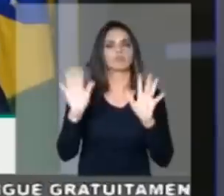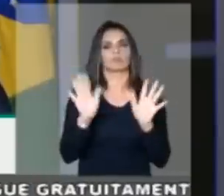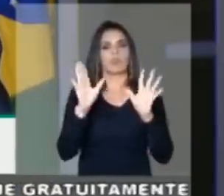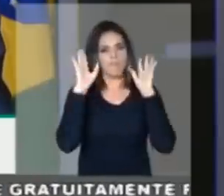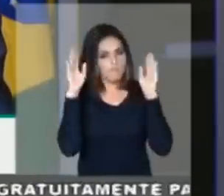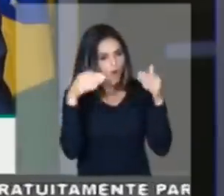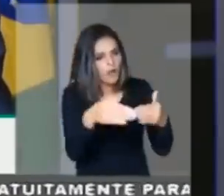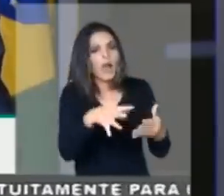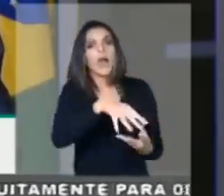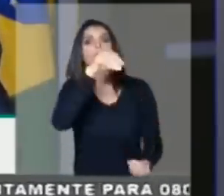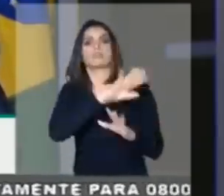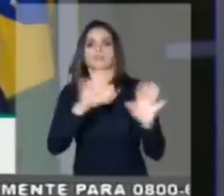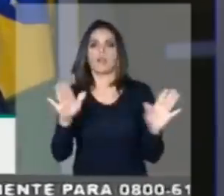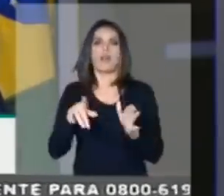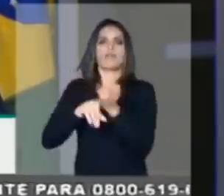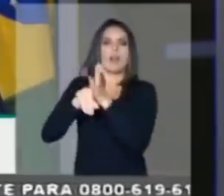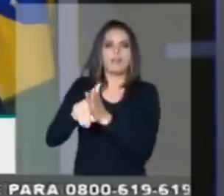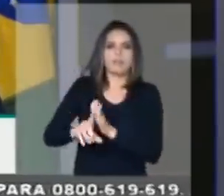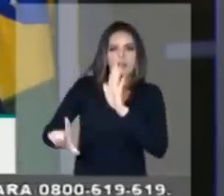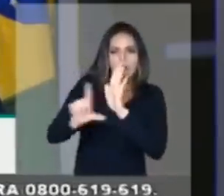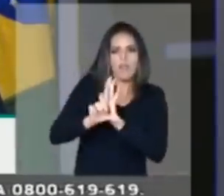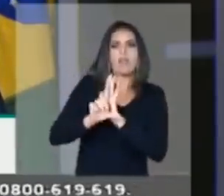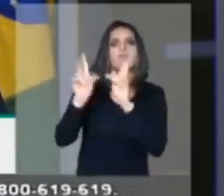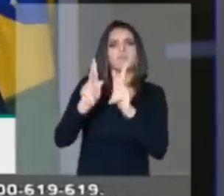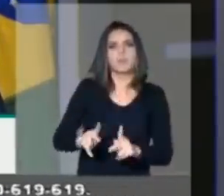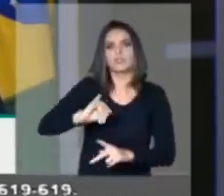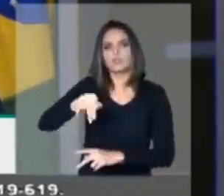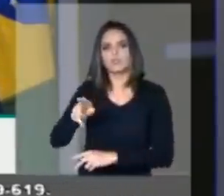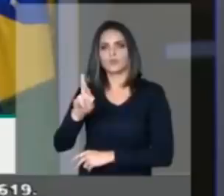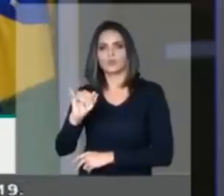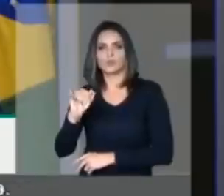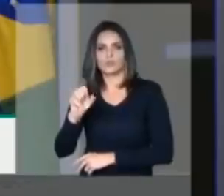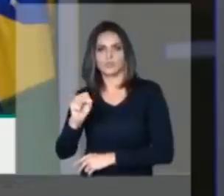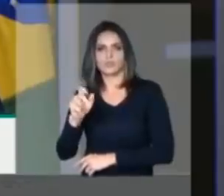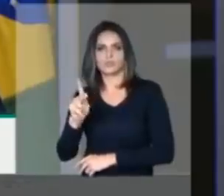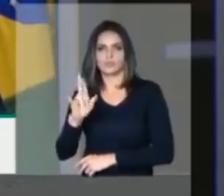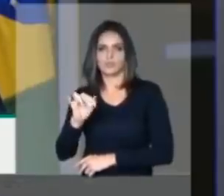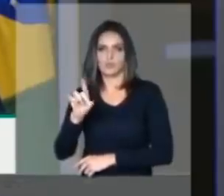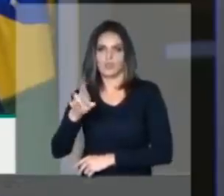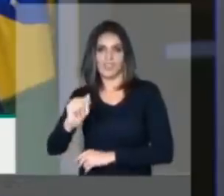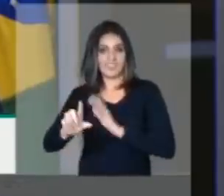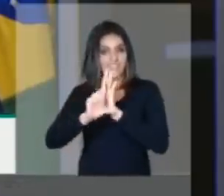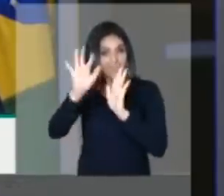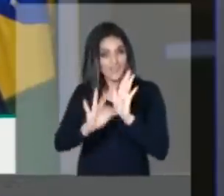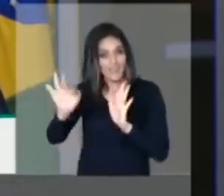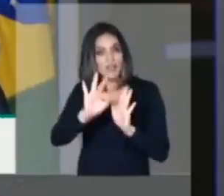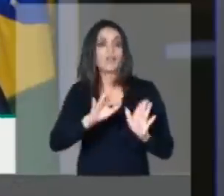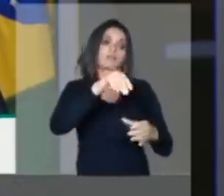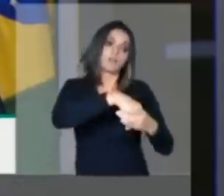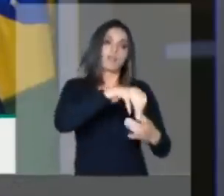No Superior Tribunal de Justiça para analisar a legalidade, pacificar a jurisprudência a nível de legislação federal, e no Supremo Tribunal